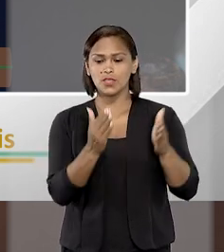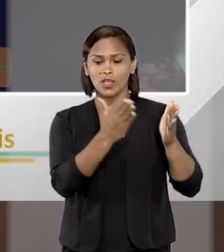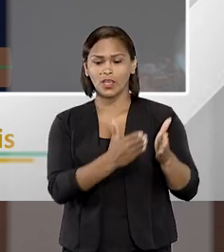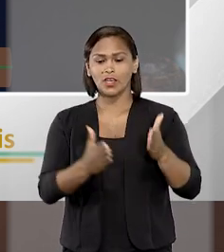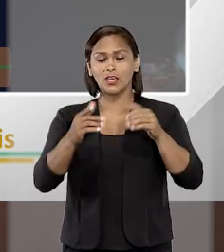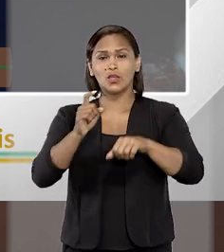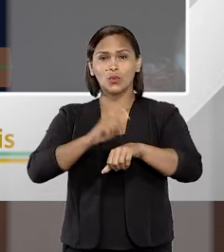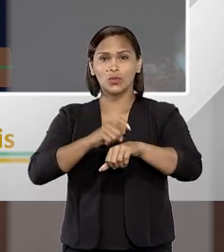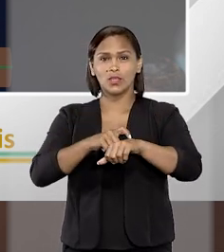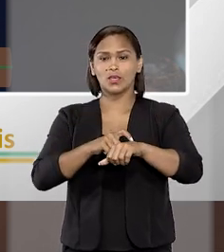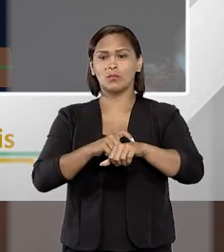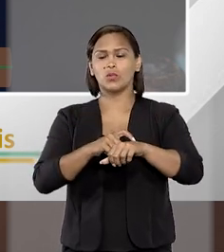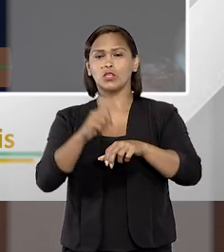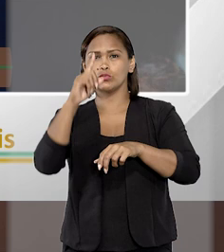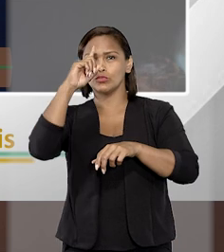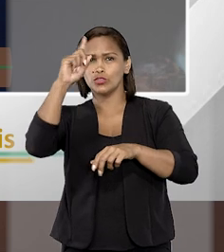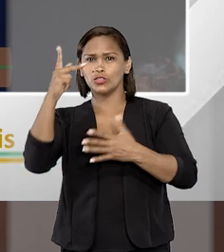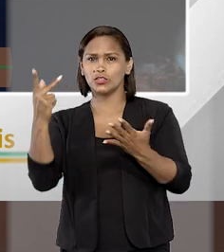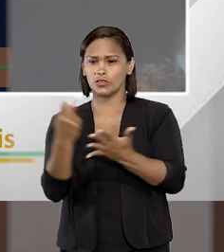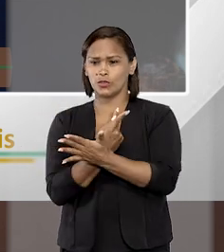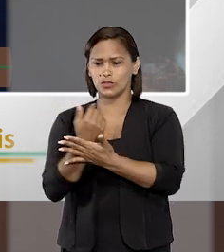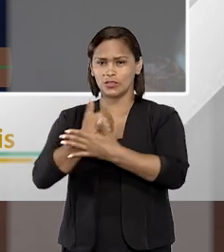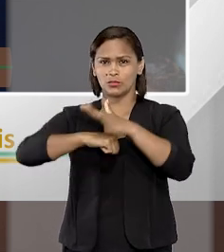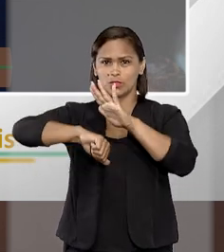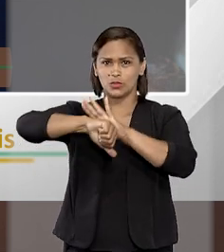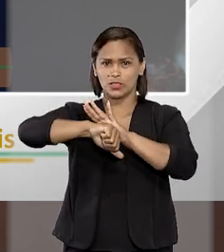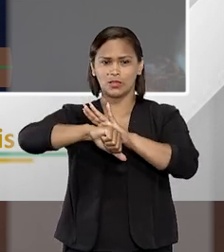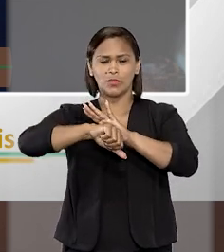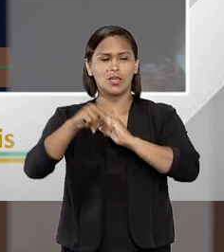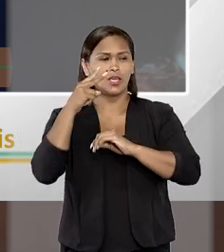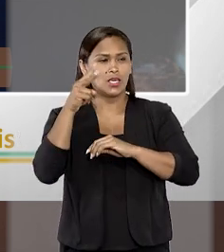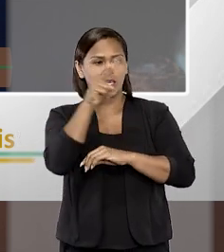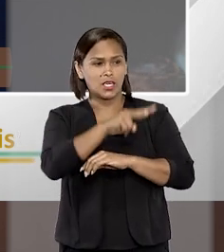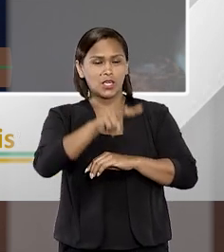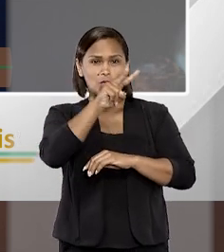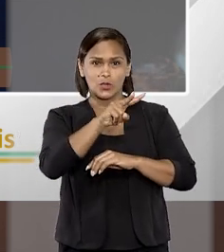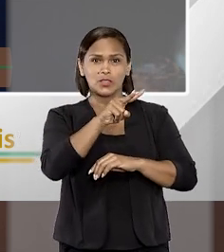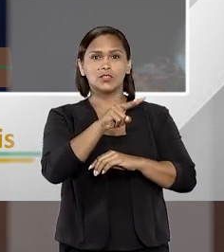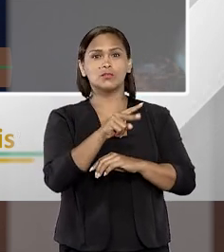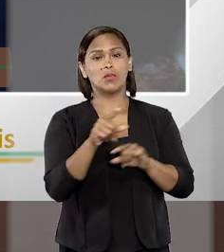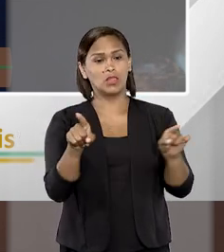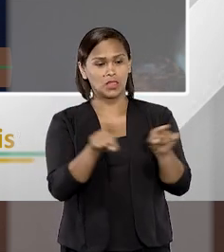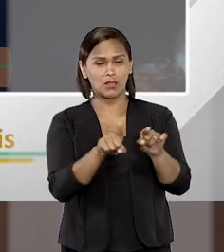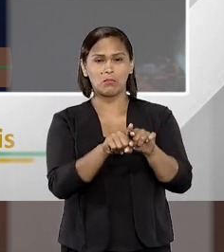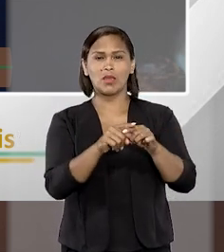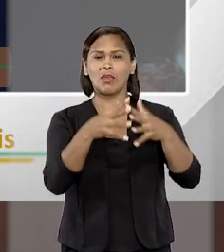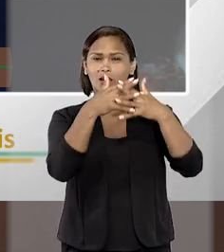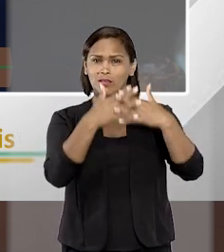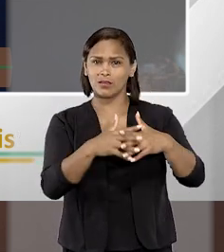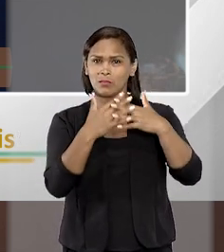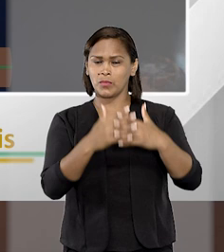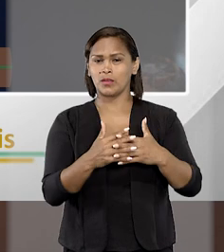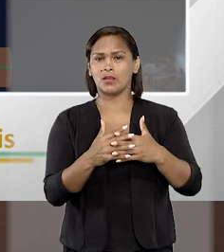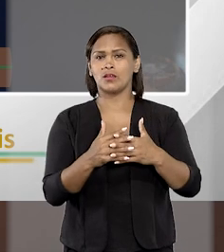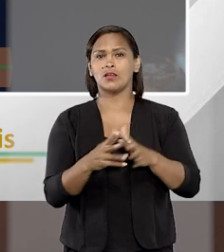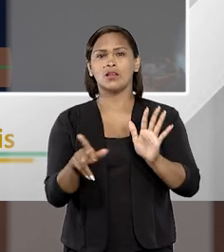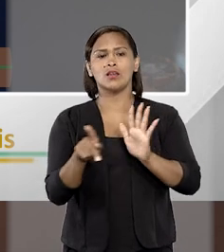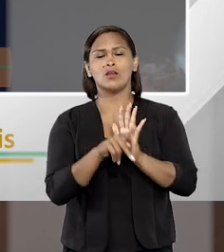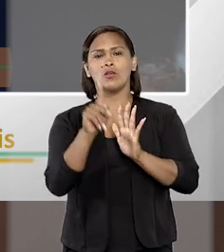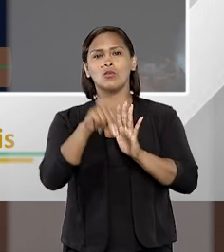tempo transcorrido entre a data do crime e o reconhecimento também interfere a própria